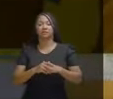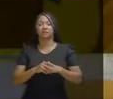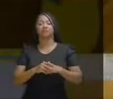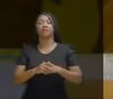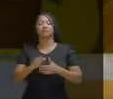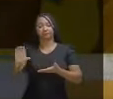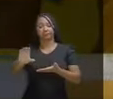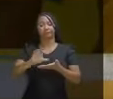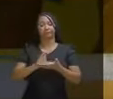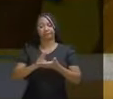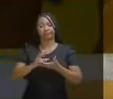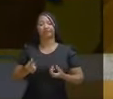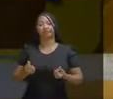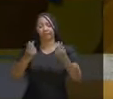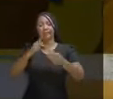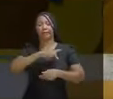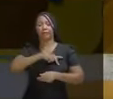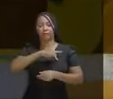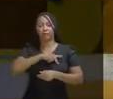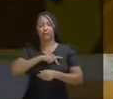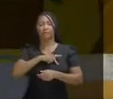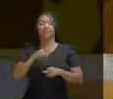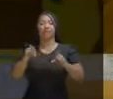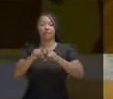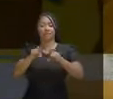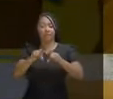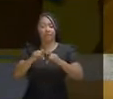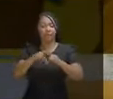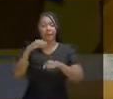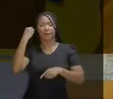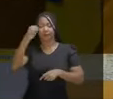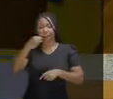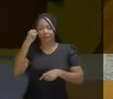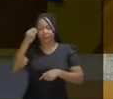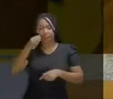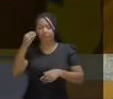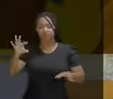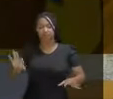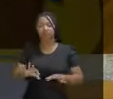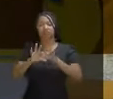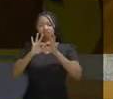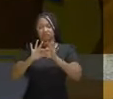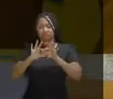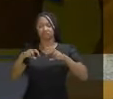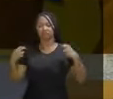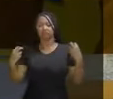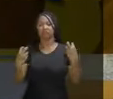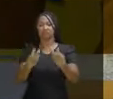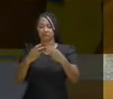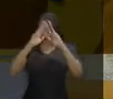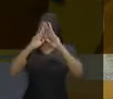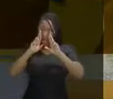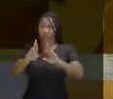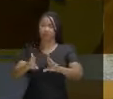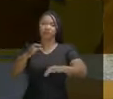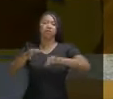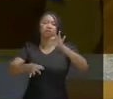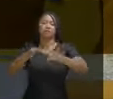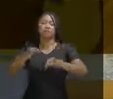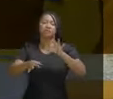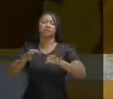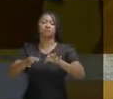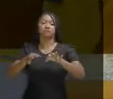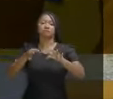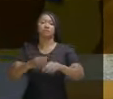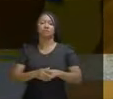uso de recursos públicos. Em observância ao princípio da colegialidade e ao entendimento majoritário dessa